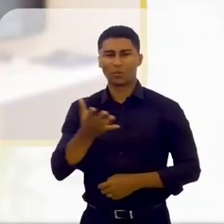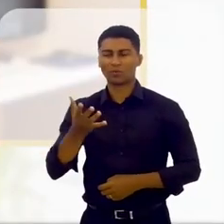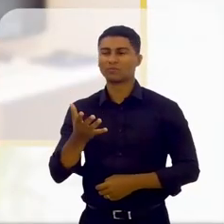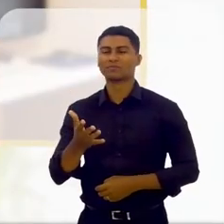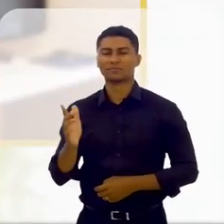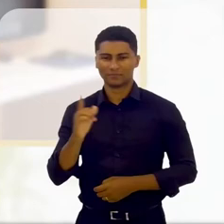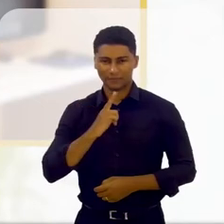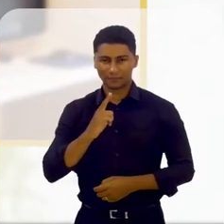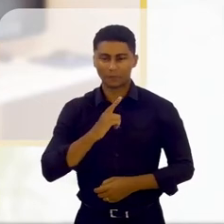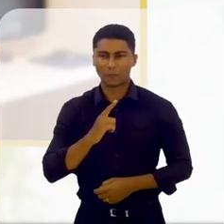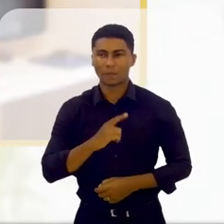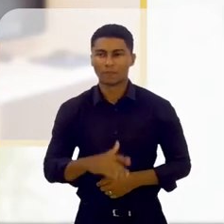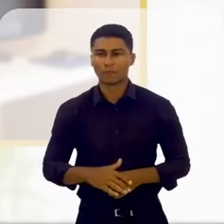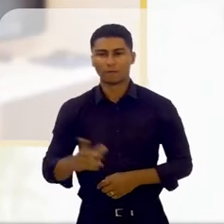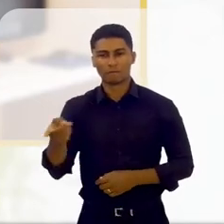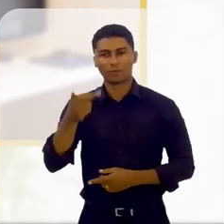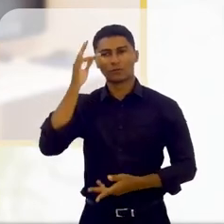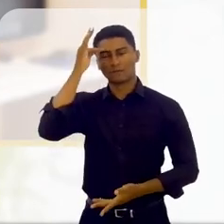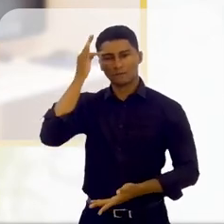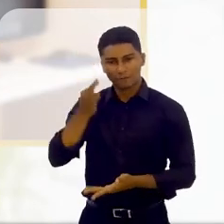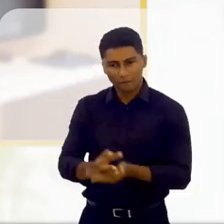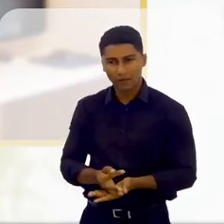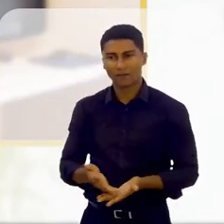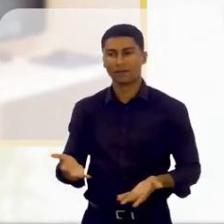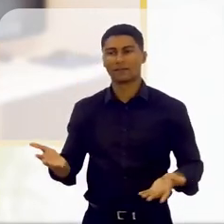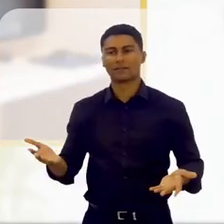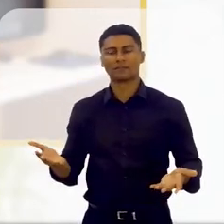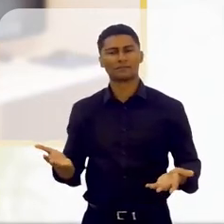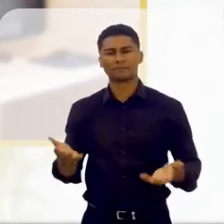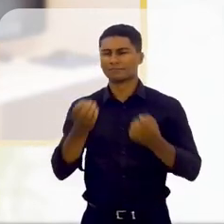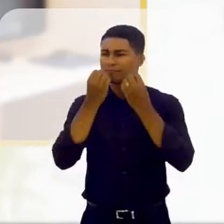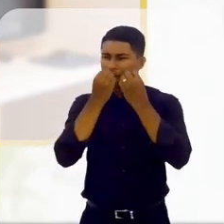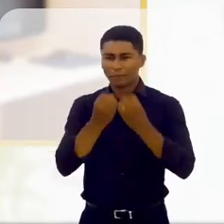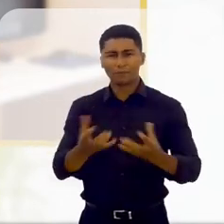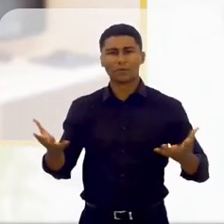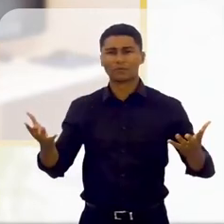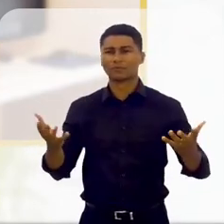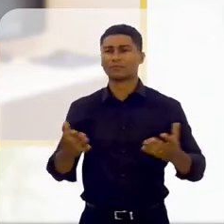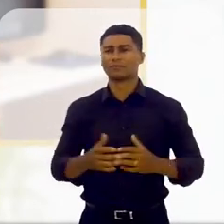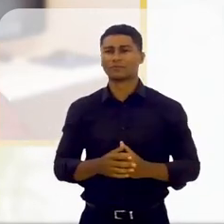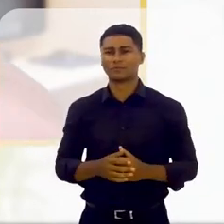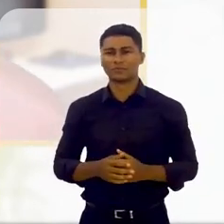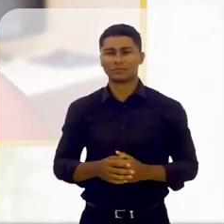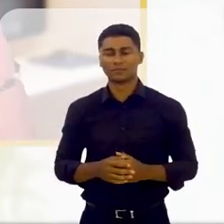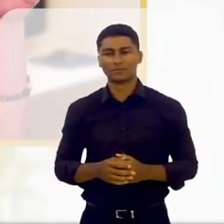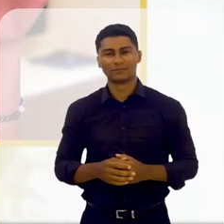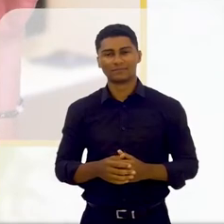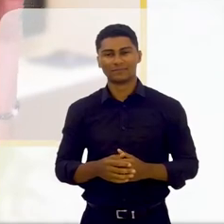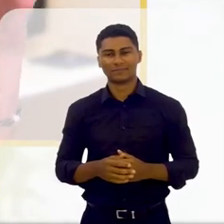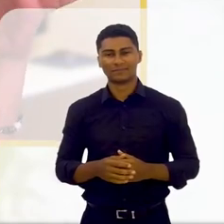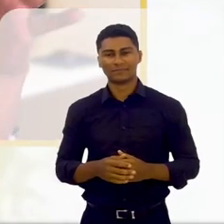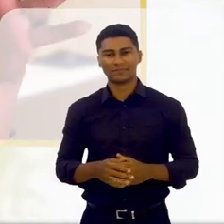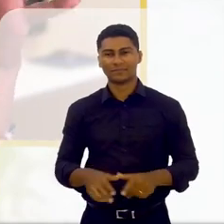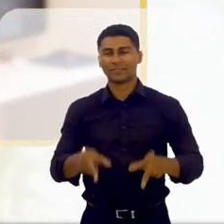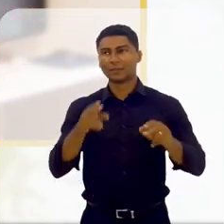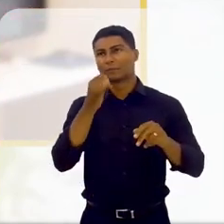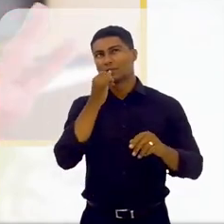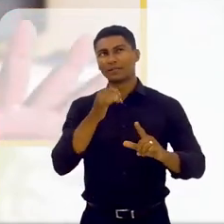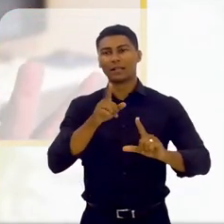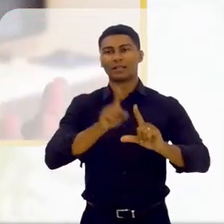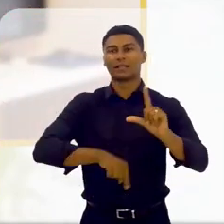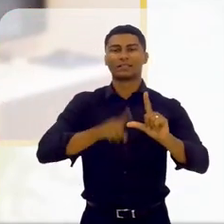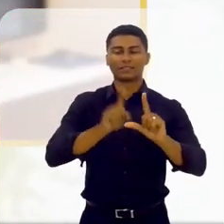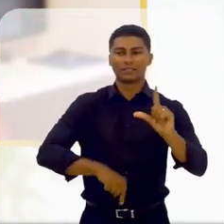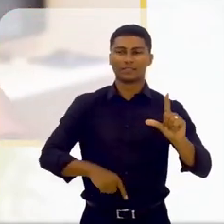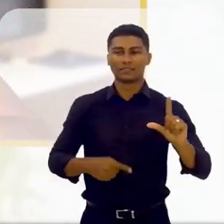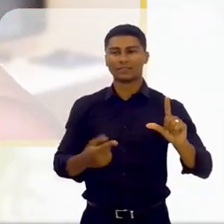vocês, a fé, sei lá, tudo de positivo mesmo. Mas se tivesse que colocar aqui uma